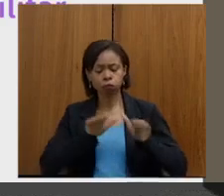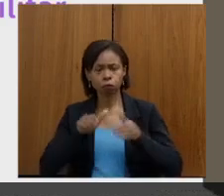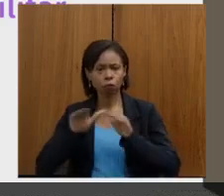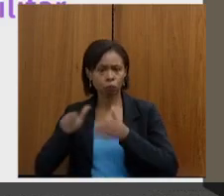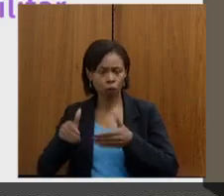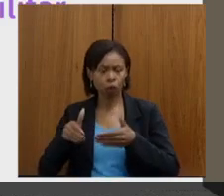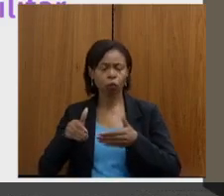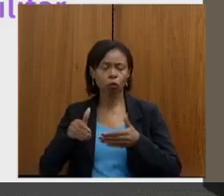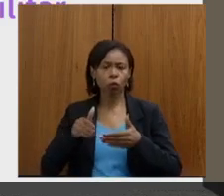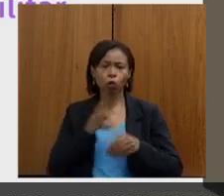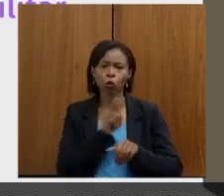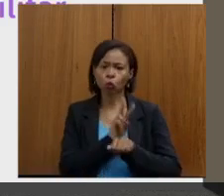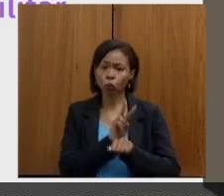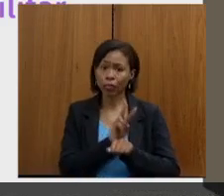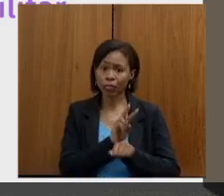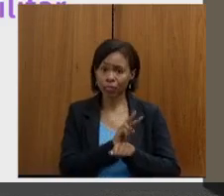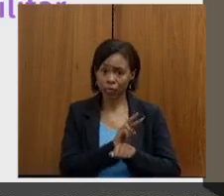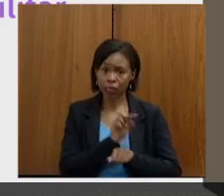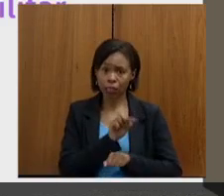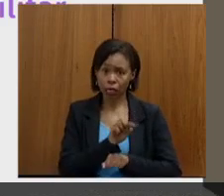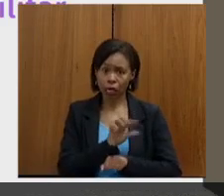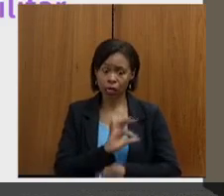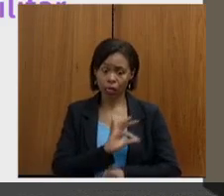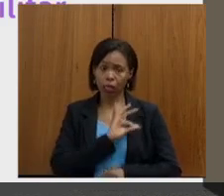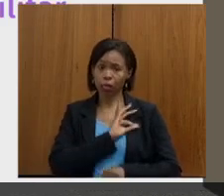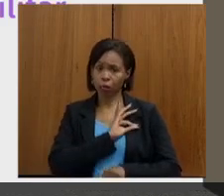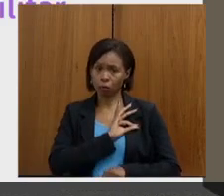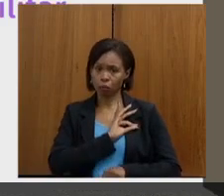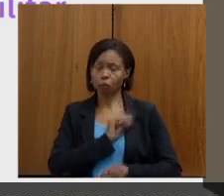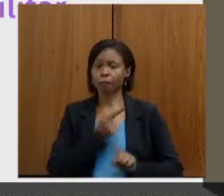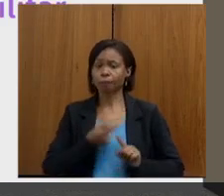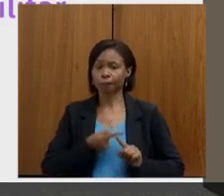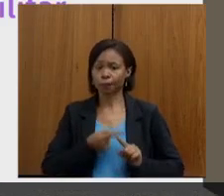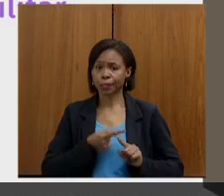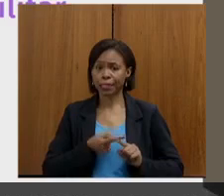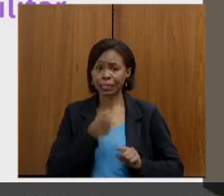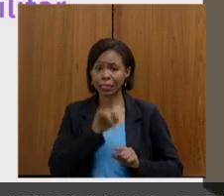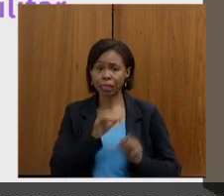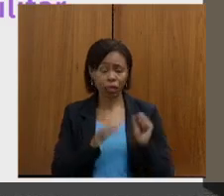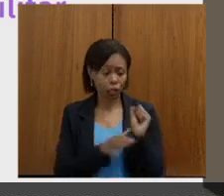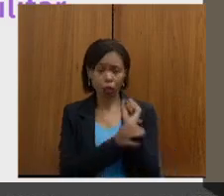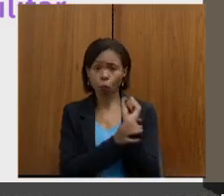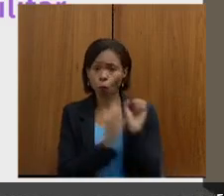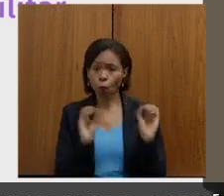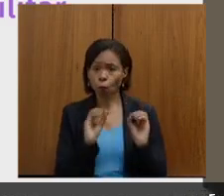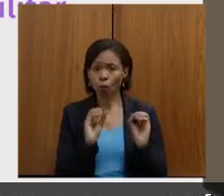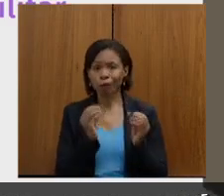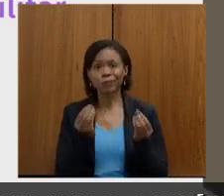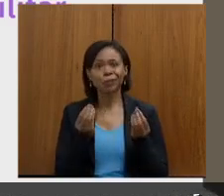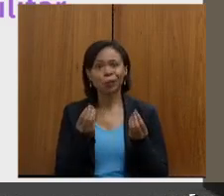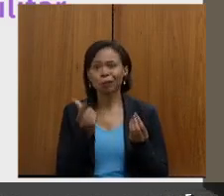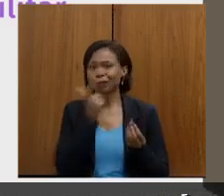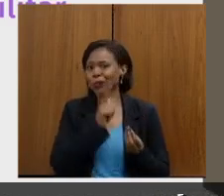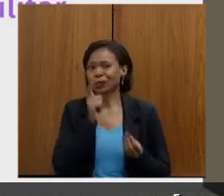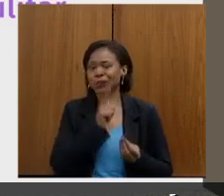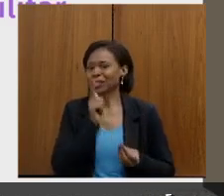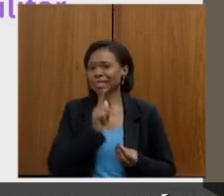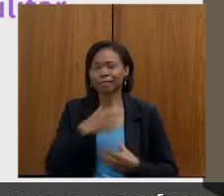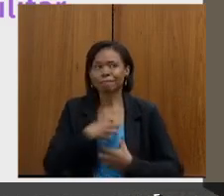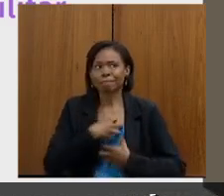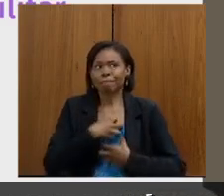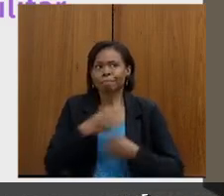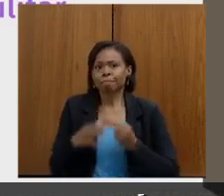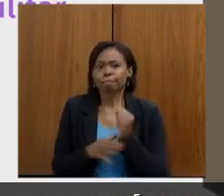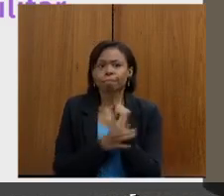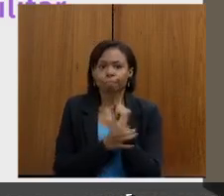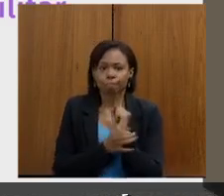da Polícia Militar cuidar da Polícia Militar Porque sem segurança a gente não consegue prestar segurança os parlamentares